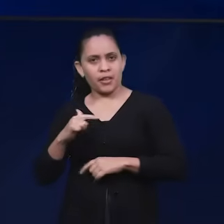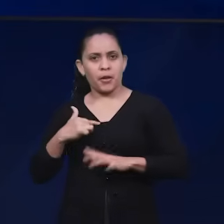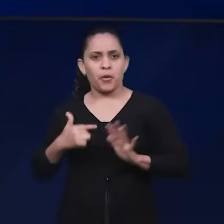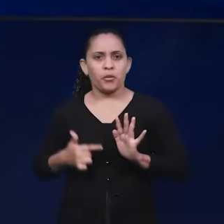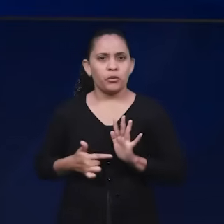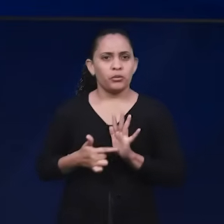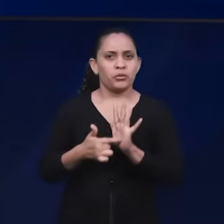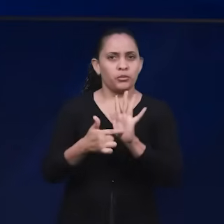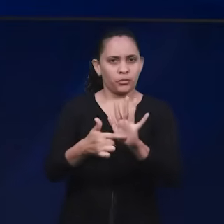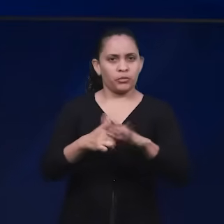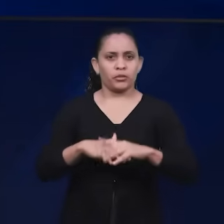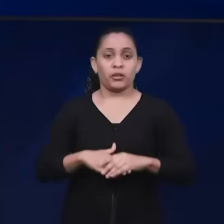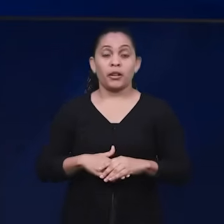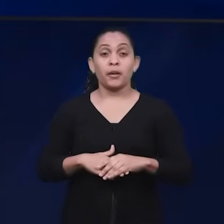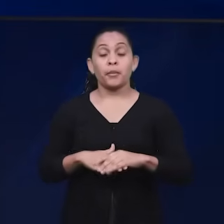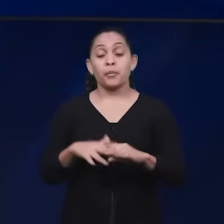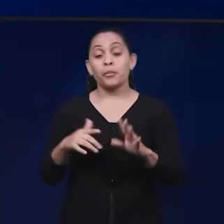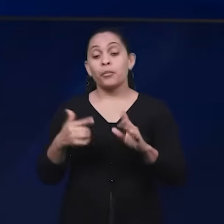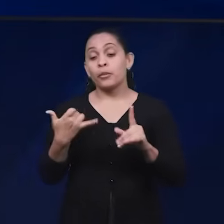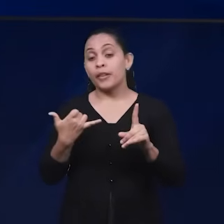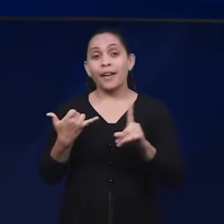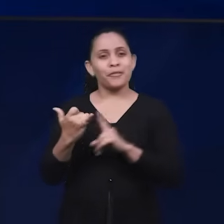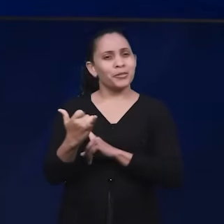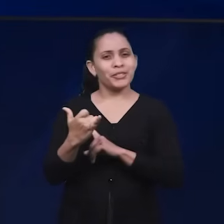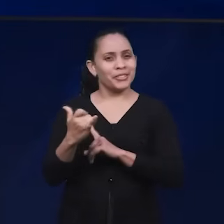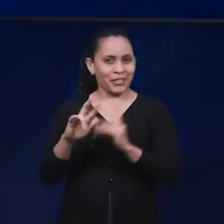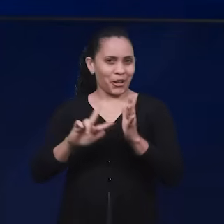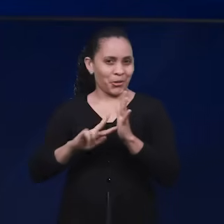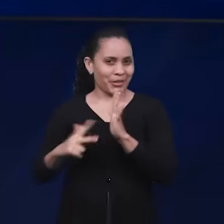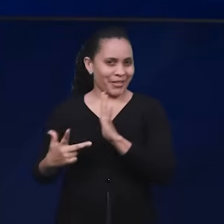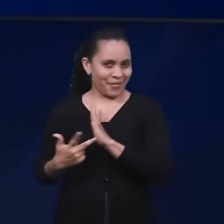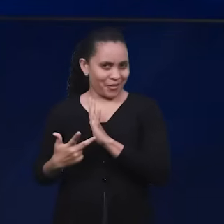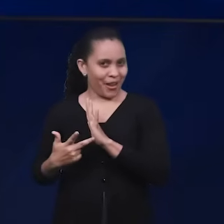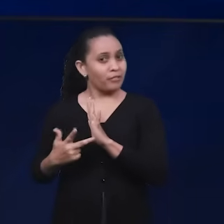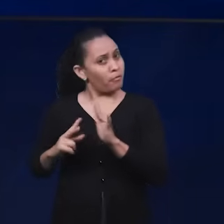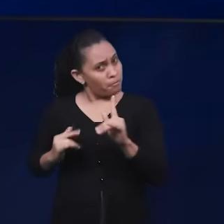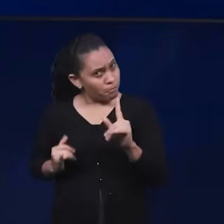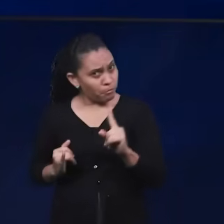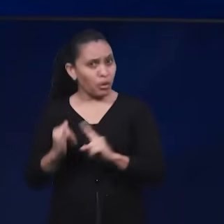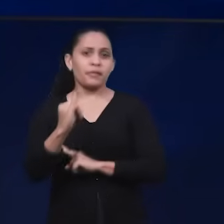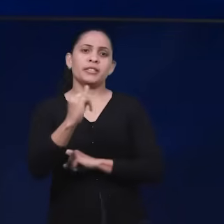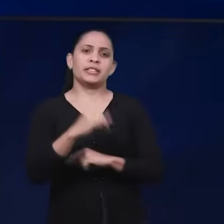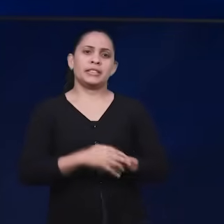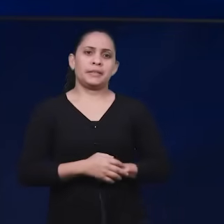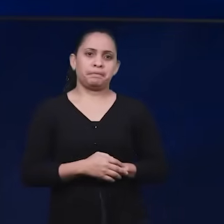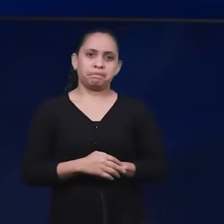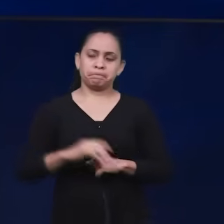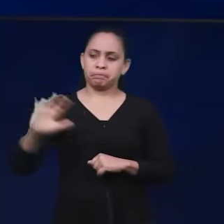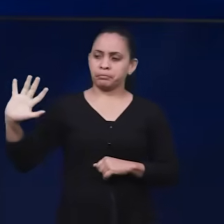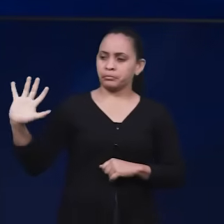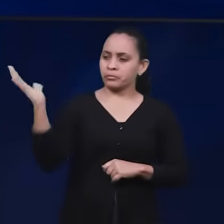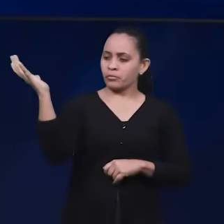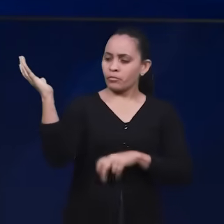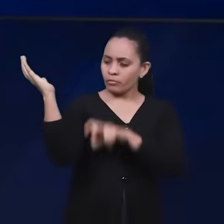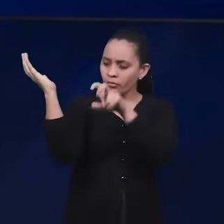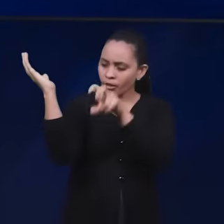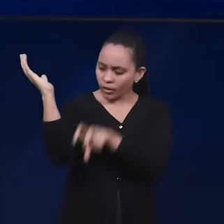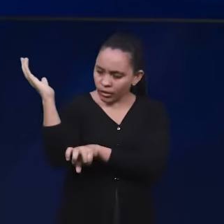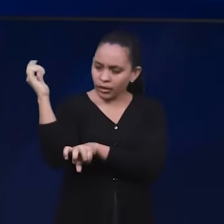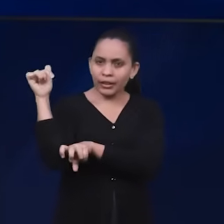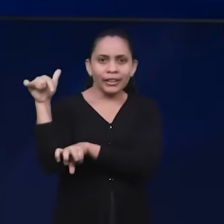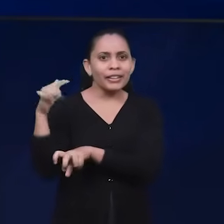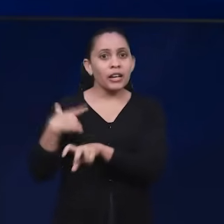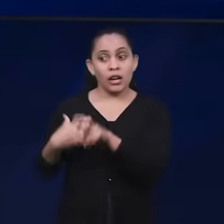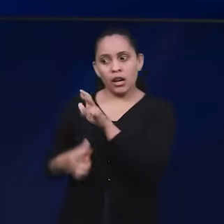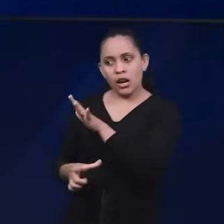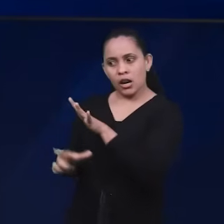um simbolismo da profecia. Ou seja, Natanael, antes de ter encontro com Jesus,